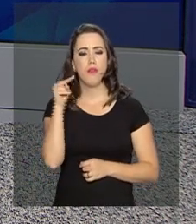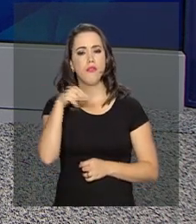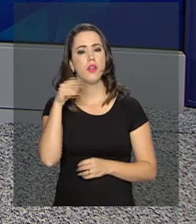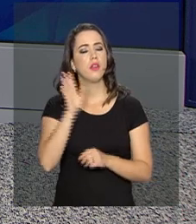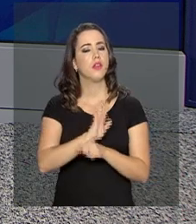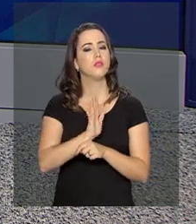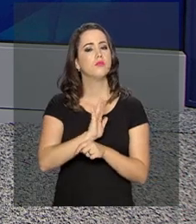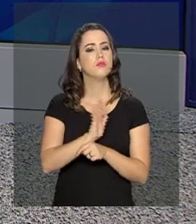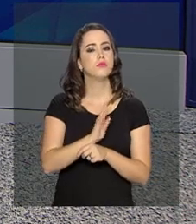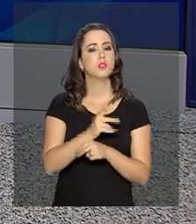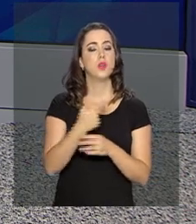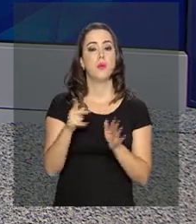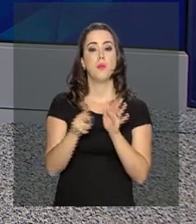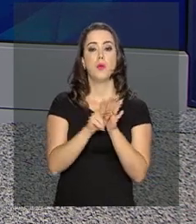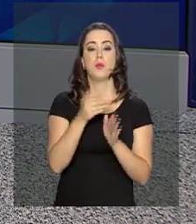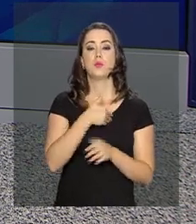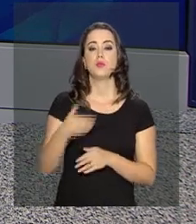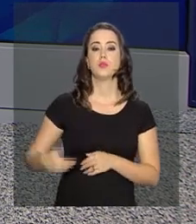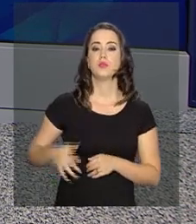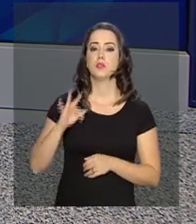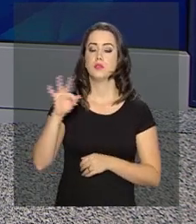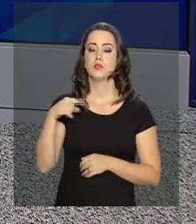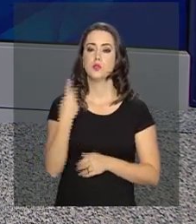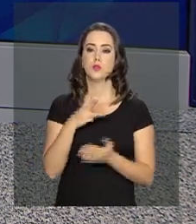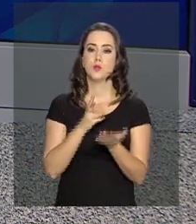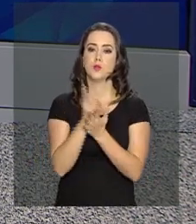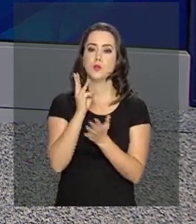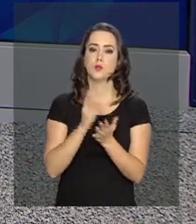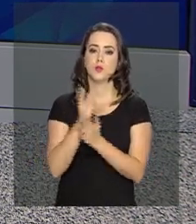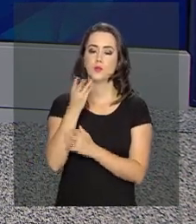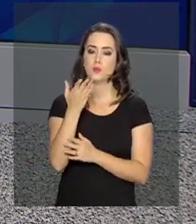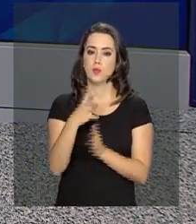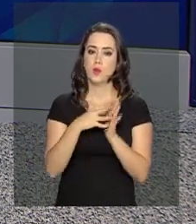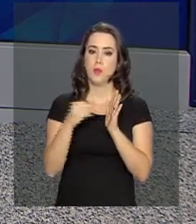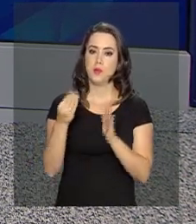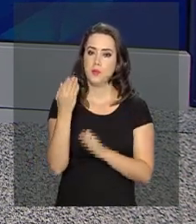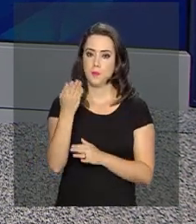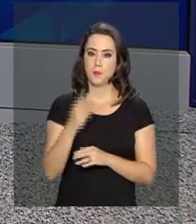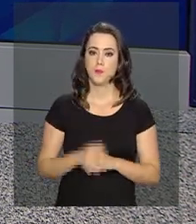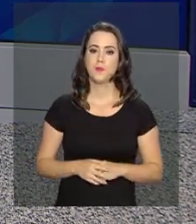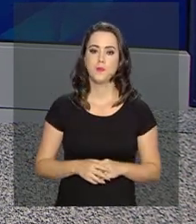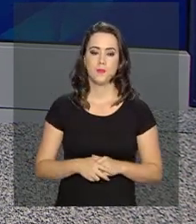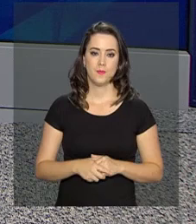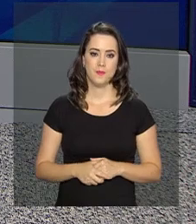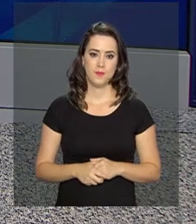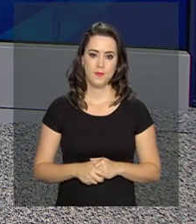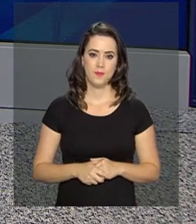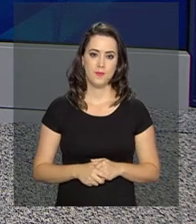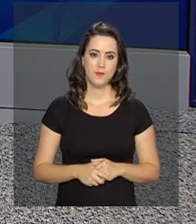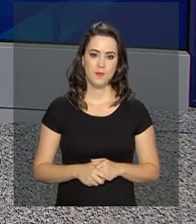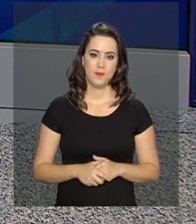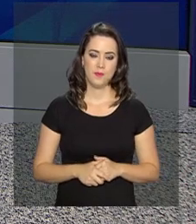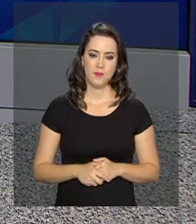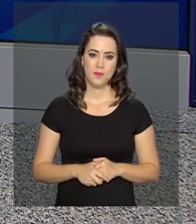sobre programas e ações do governo federal para o nosso WhatsApp. Então, anote aí, é